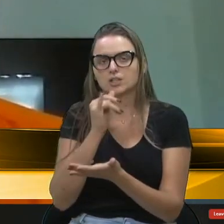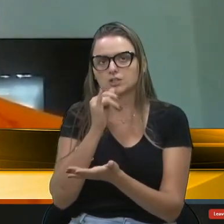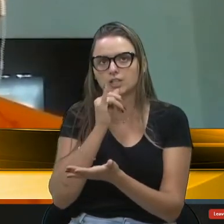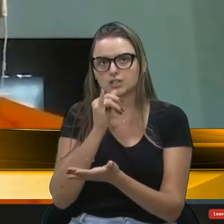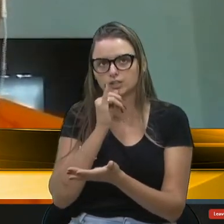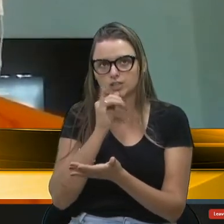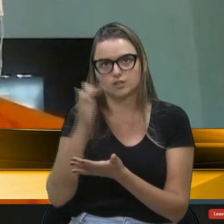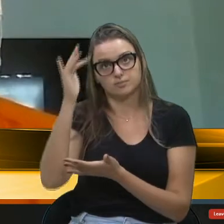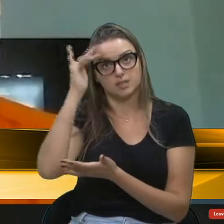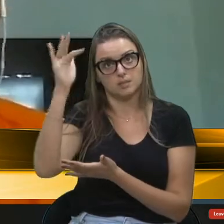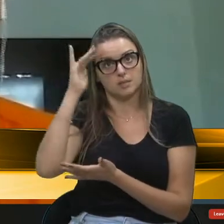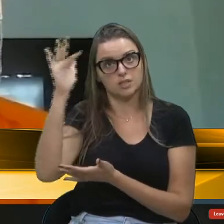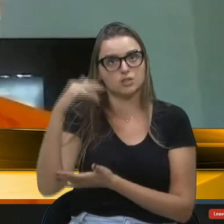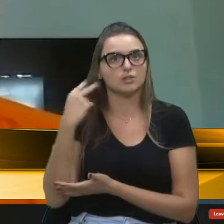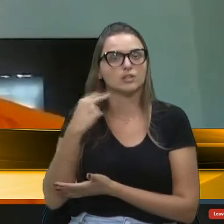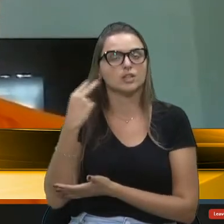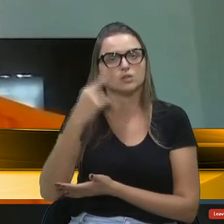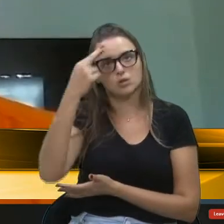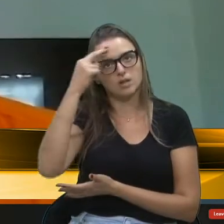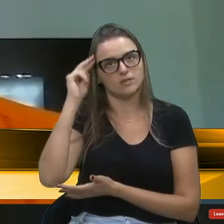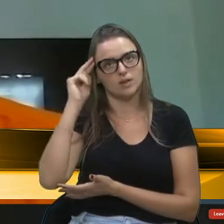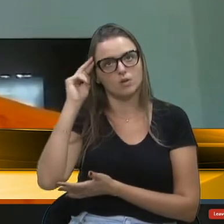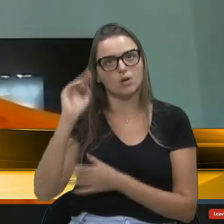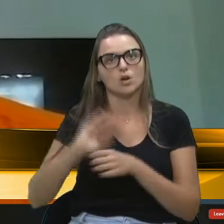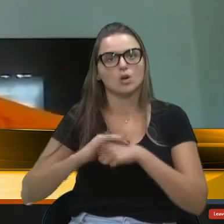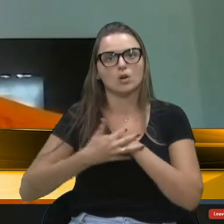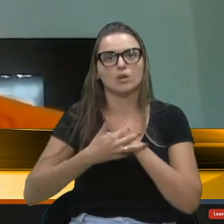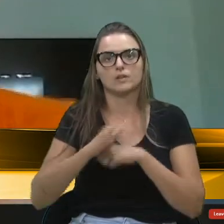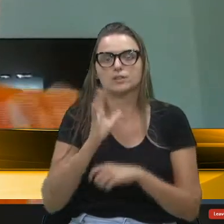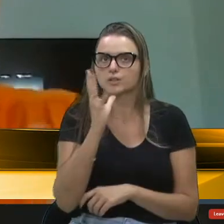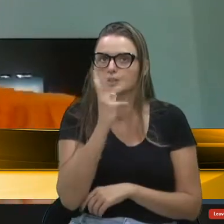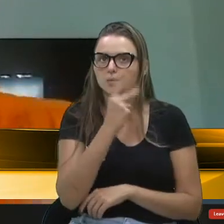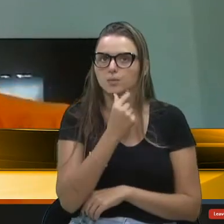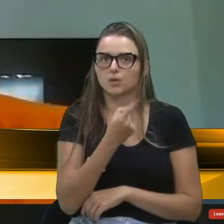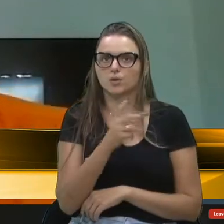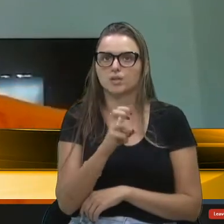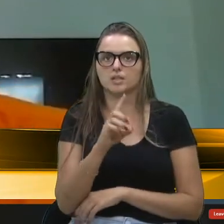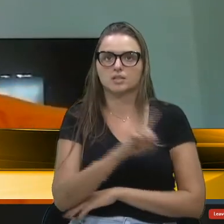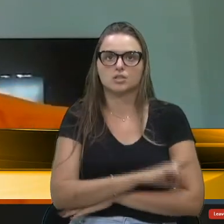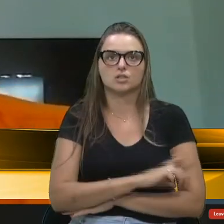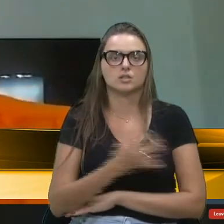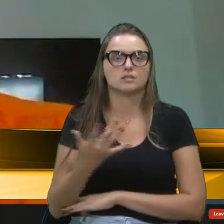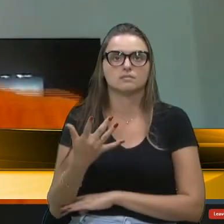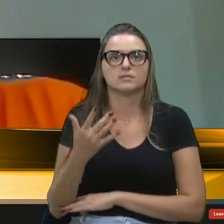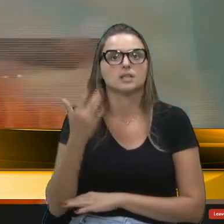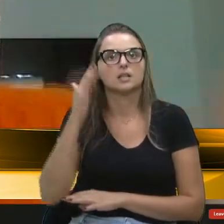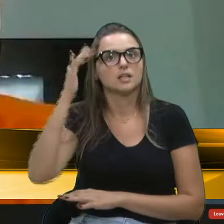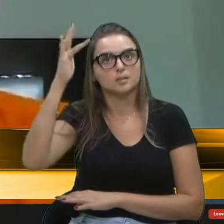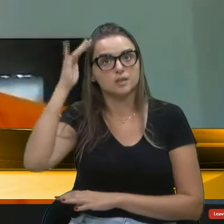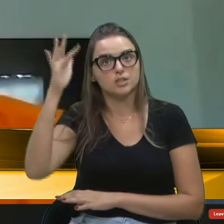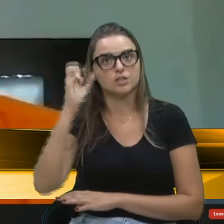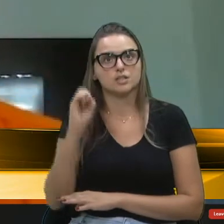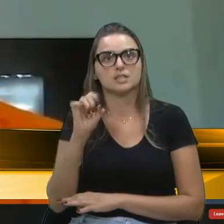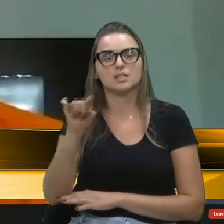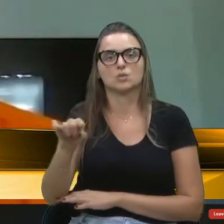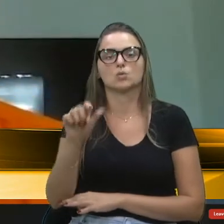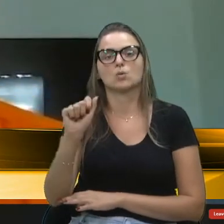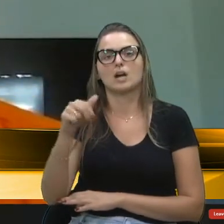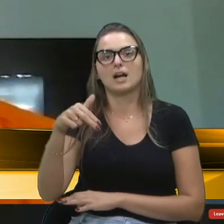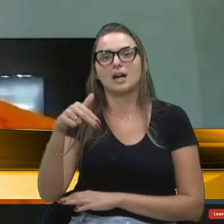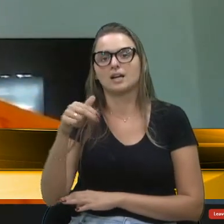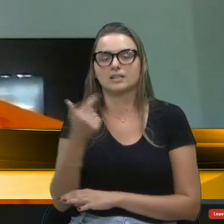Então, imagina o vereador Rafael com Covid, né? Demorou 15 dias para vir. Imagina se tu fosse assintomático, vereador, quanto teria passado